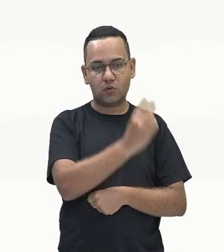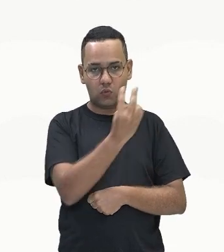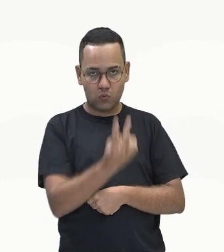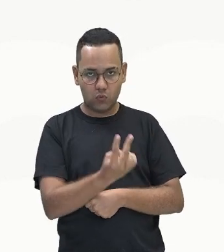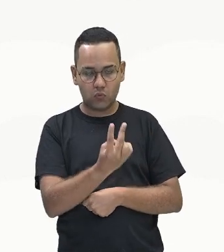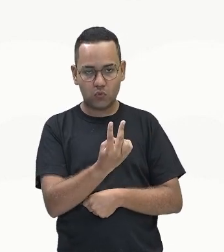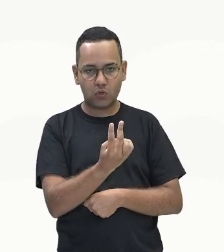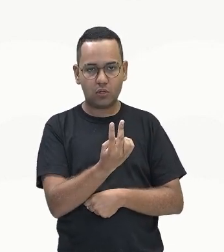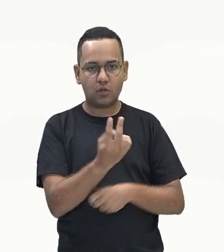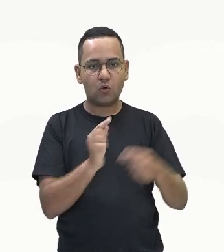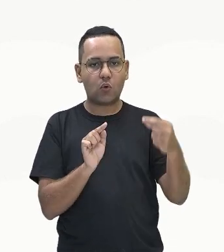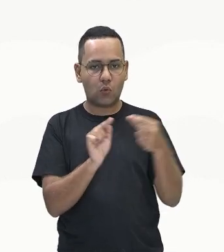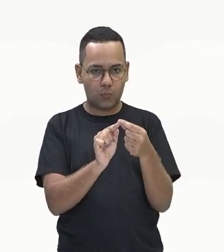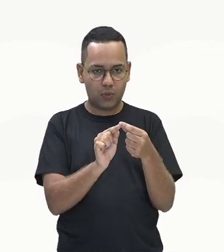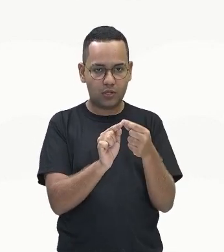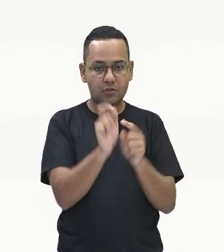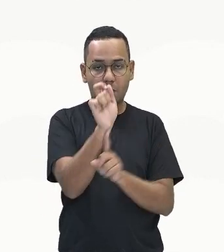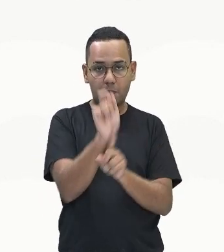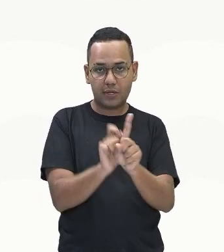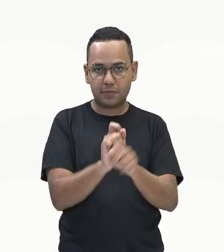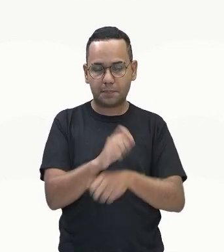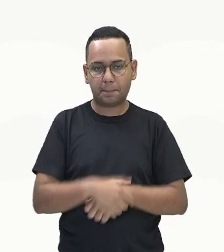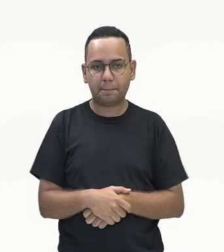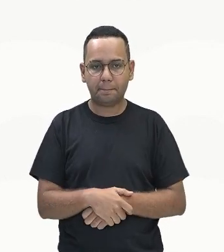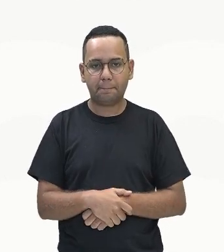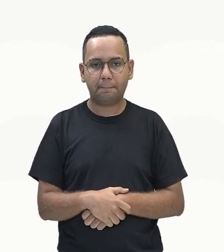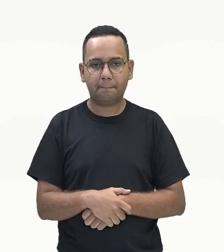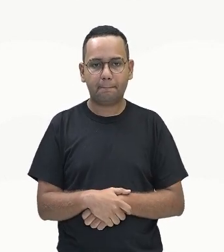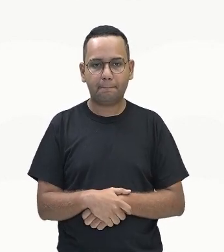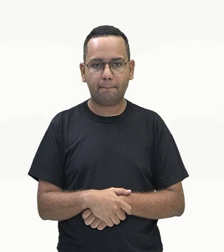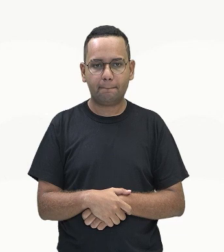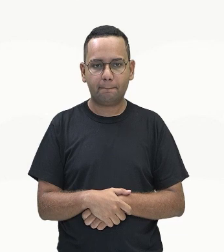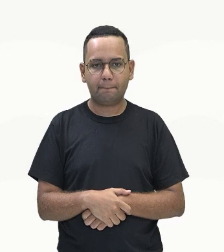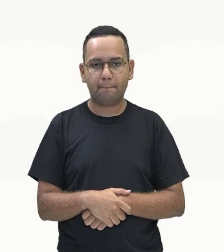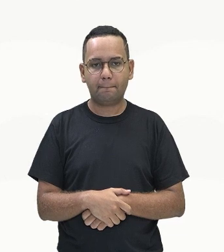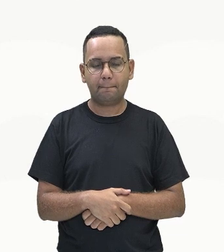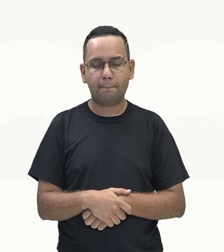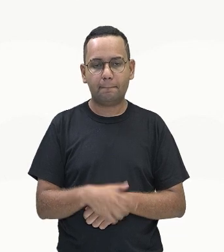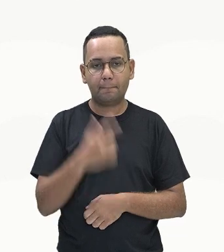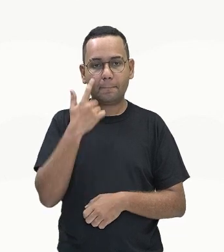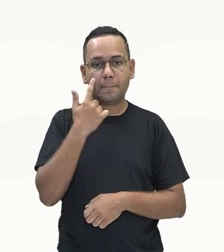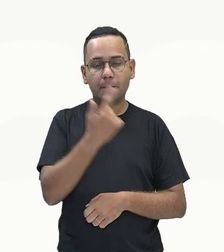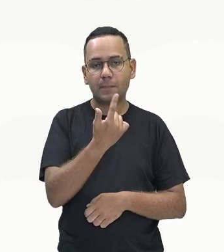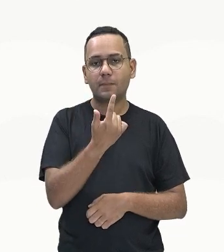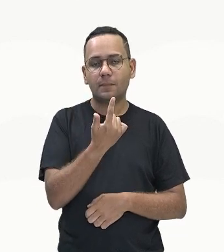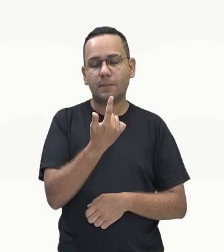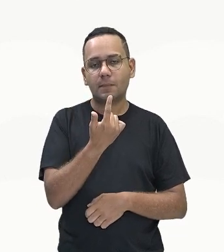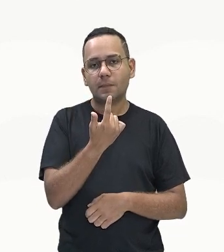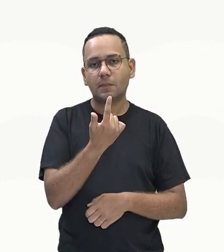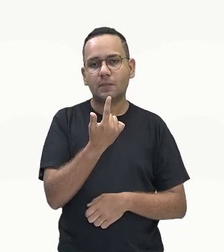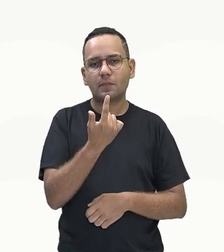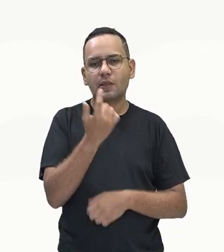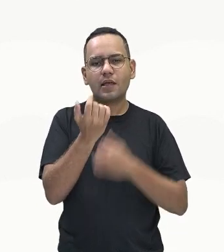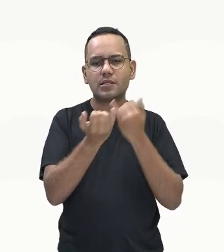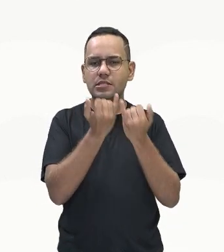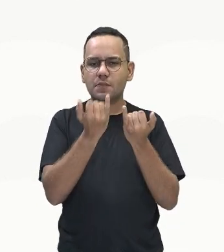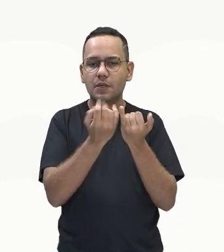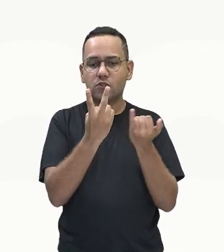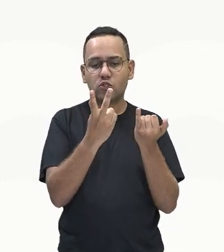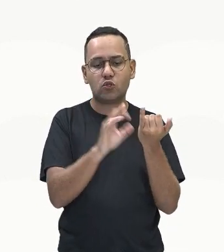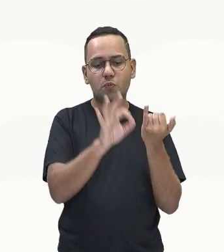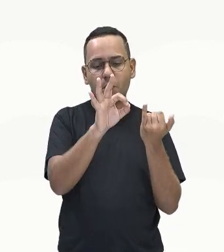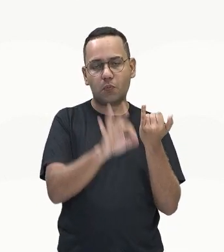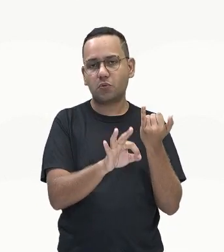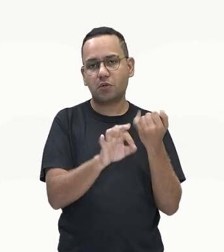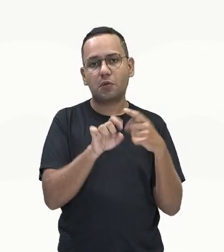ao mês, ok? E aí o que 0,02 é exatamente os meus 2% em forma